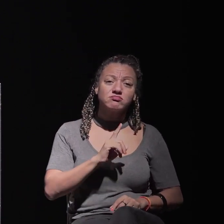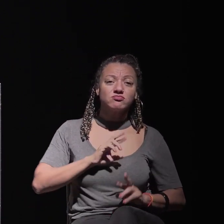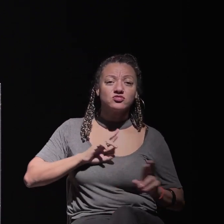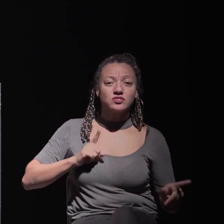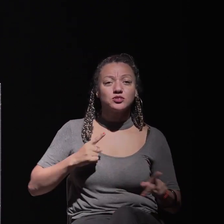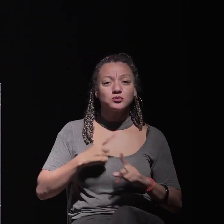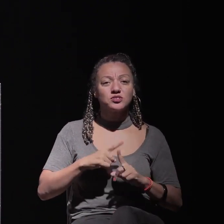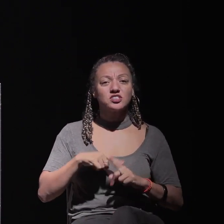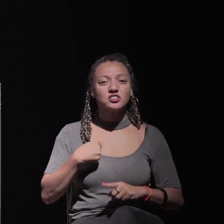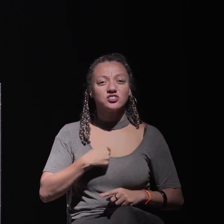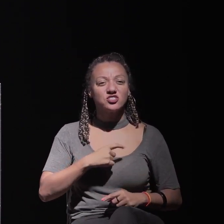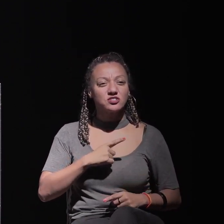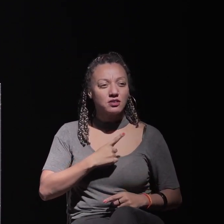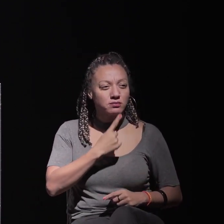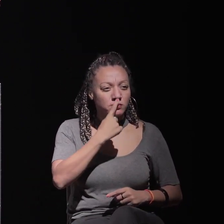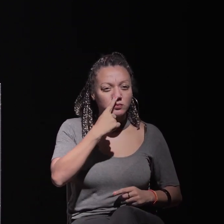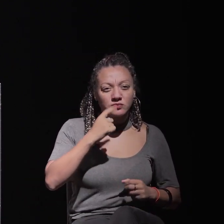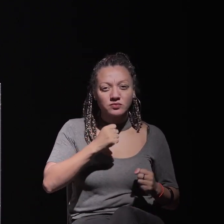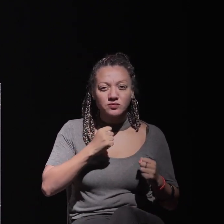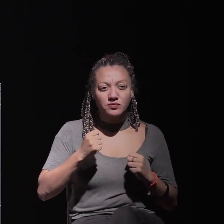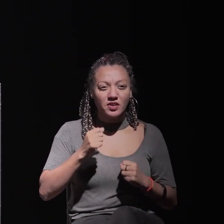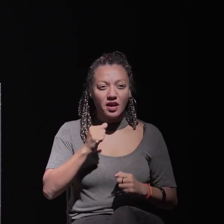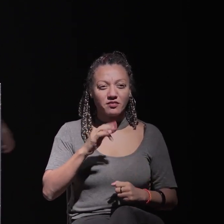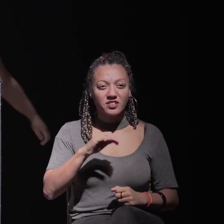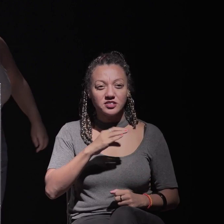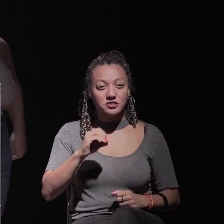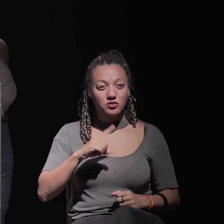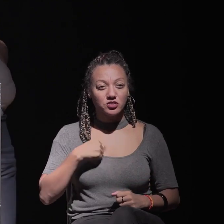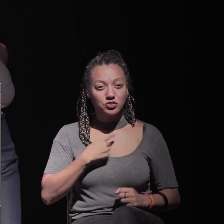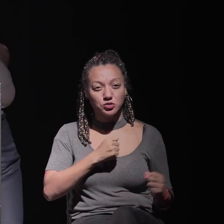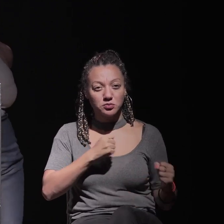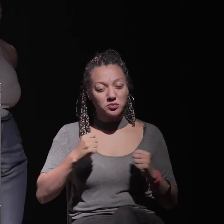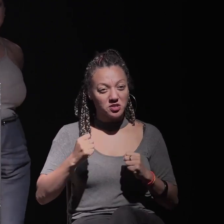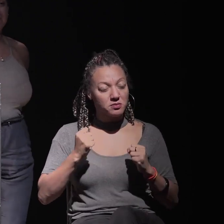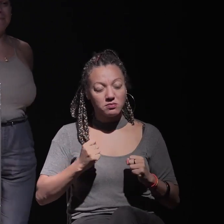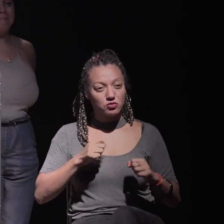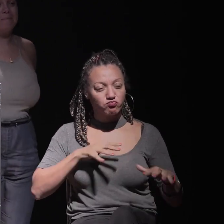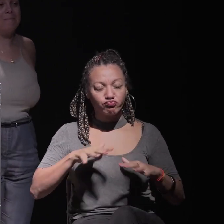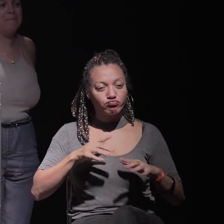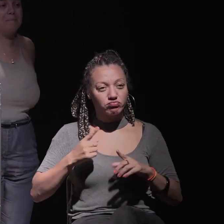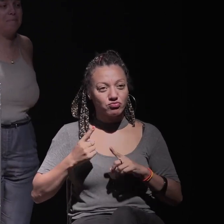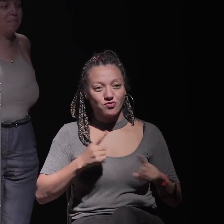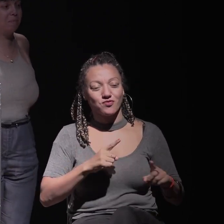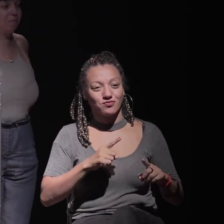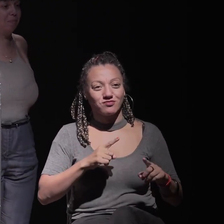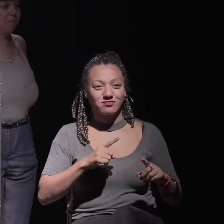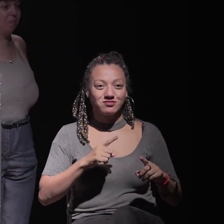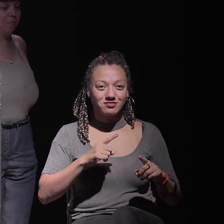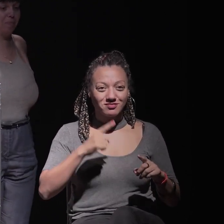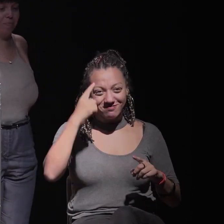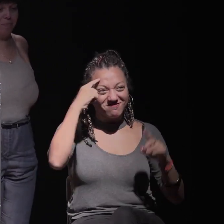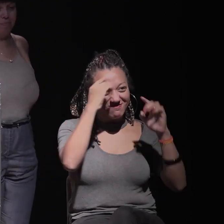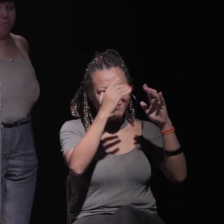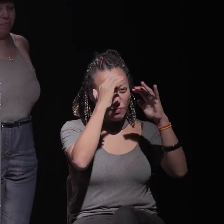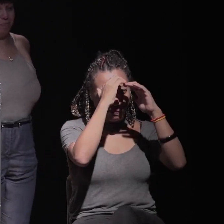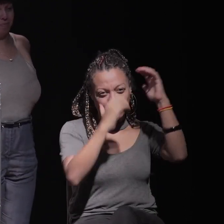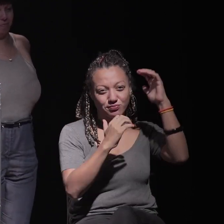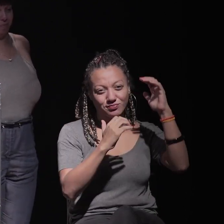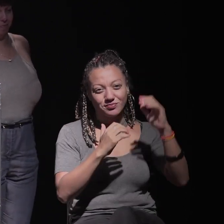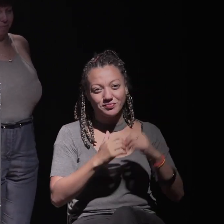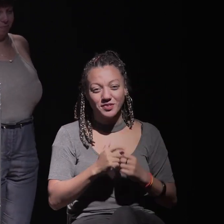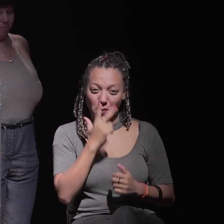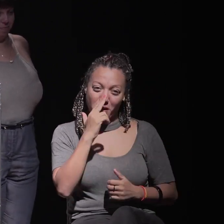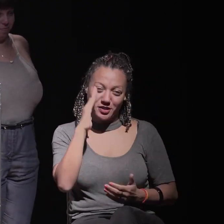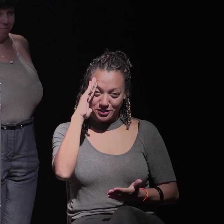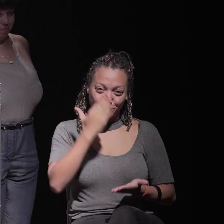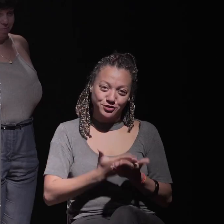de afecção que costuma desestabilizar alguns lugares e tudo mais. Eu acho que a gente tem que apostar nesse